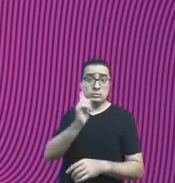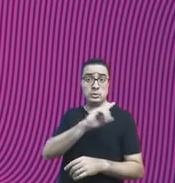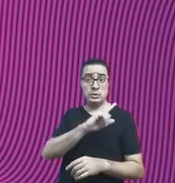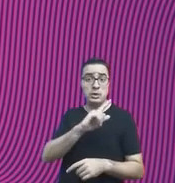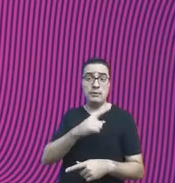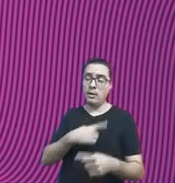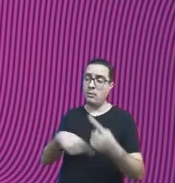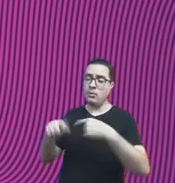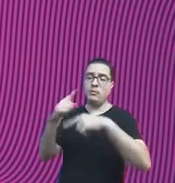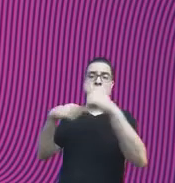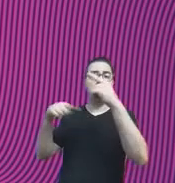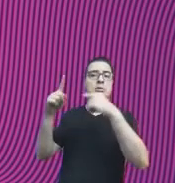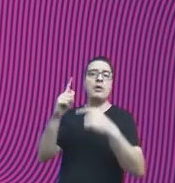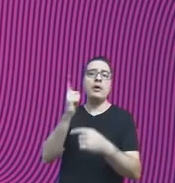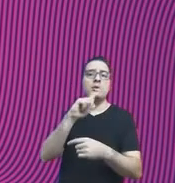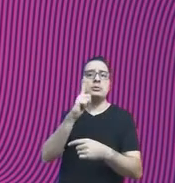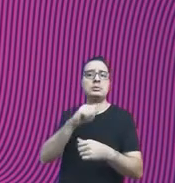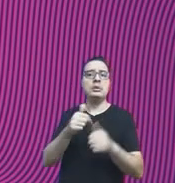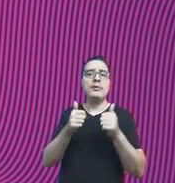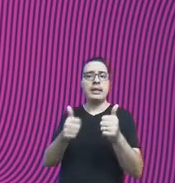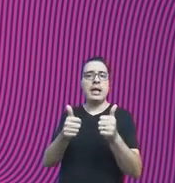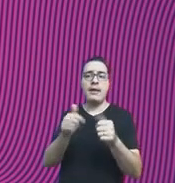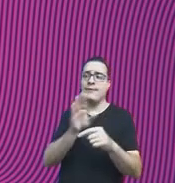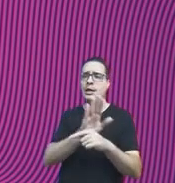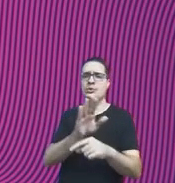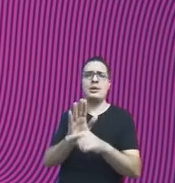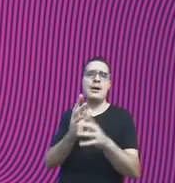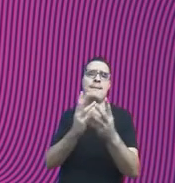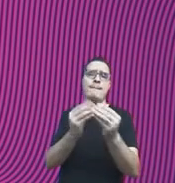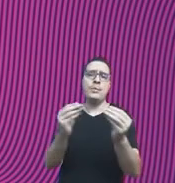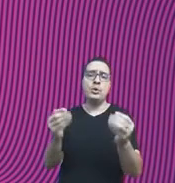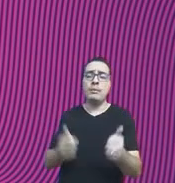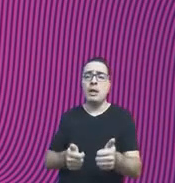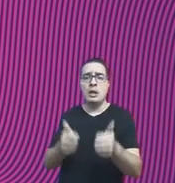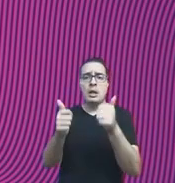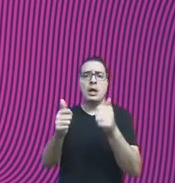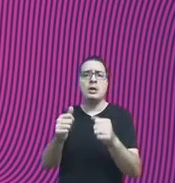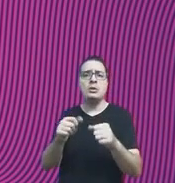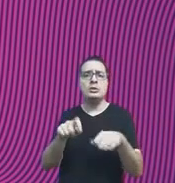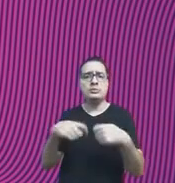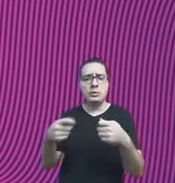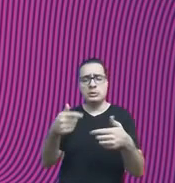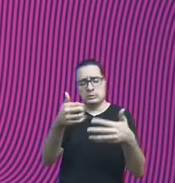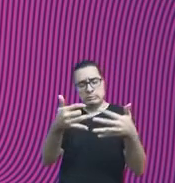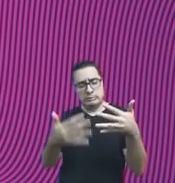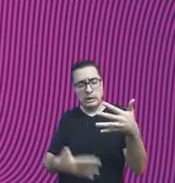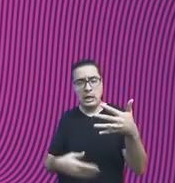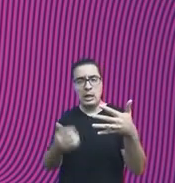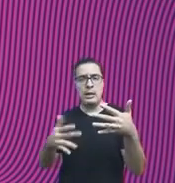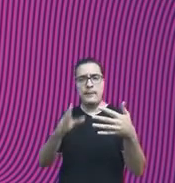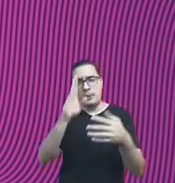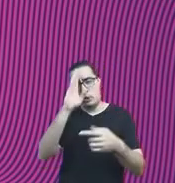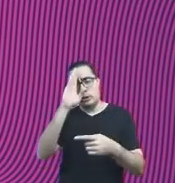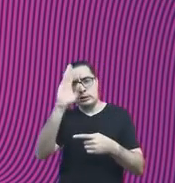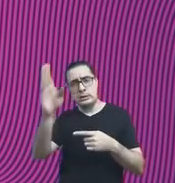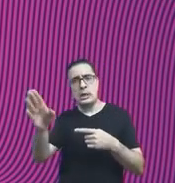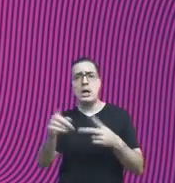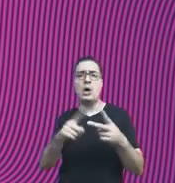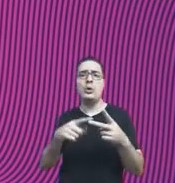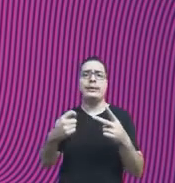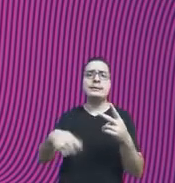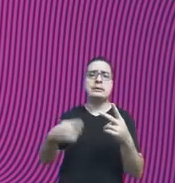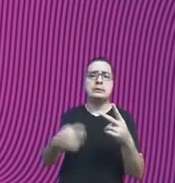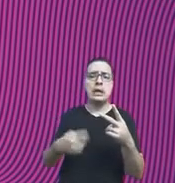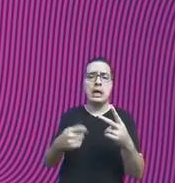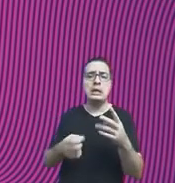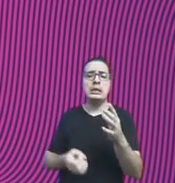nosso sistema. Isso vai ajudar demais a viabilizar todos esses pontos que eu falei para vocês. Priorização, necessidade e criação